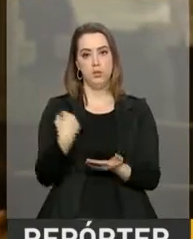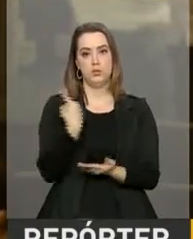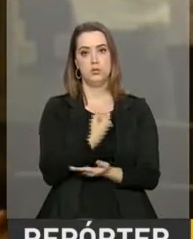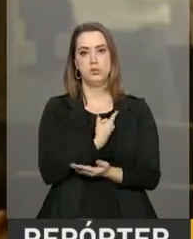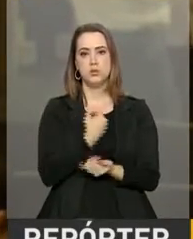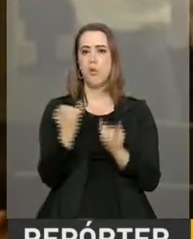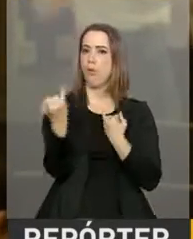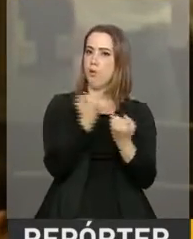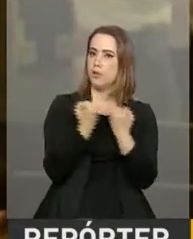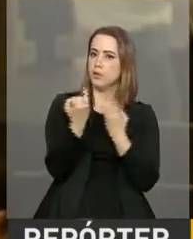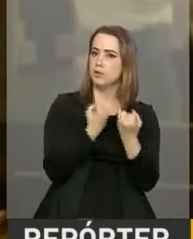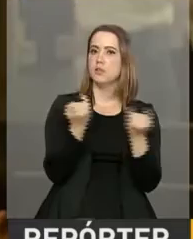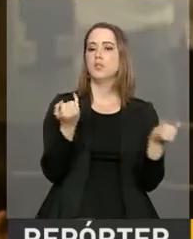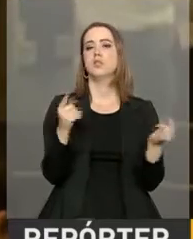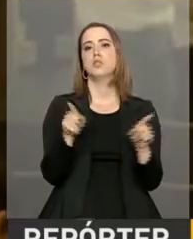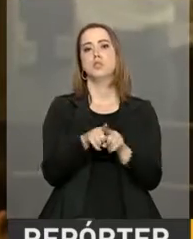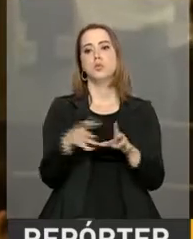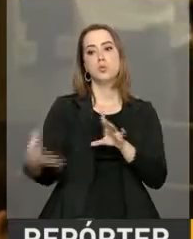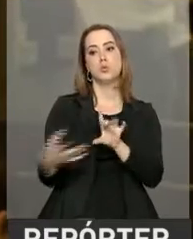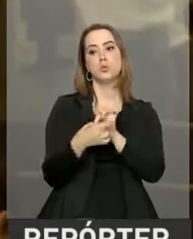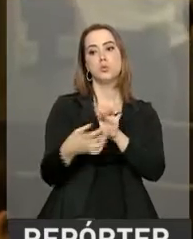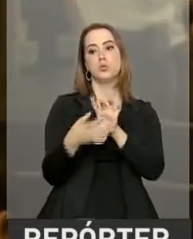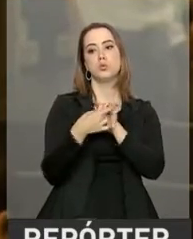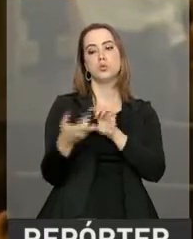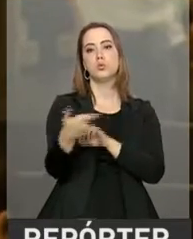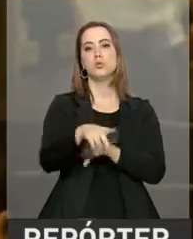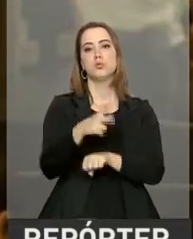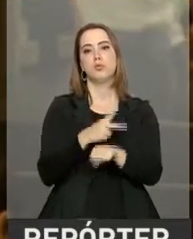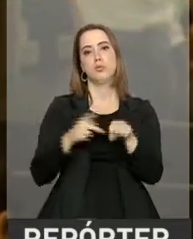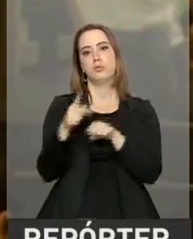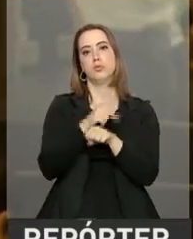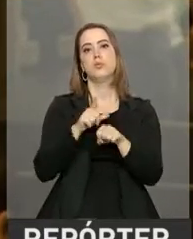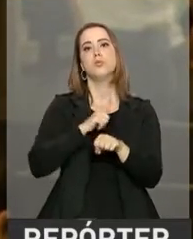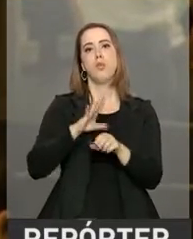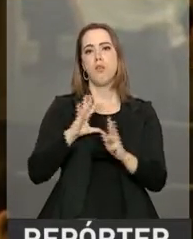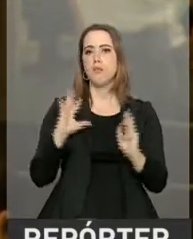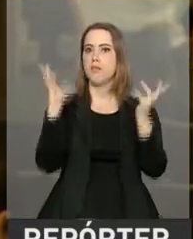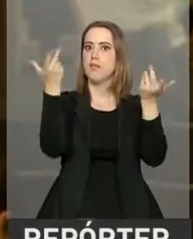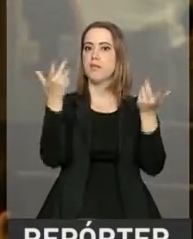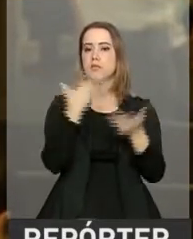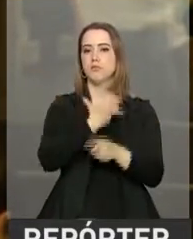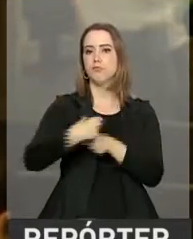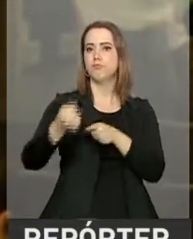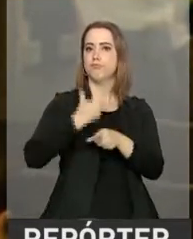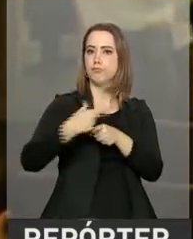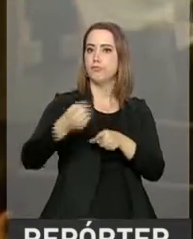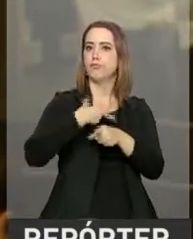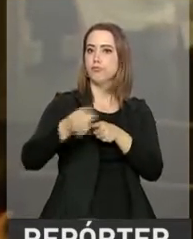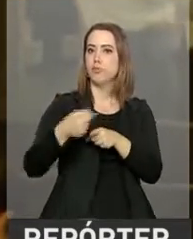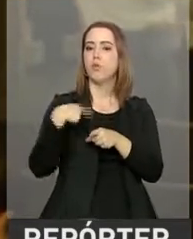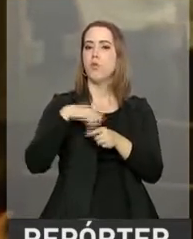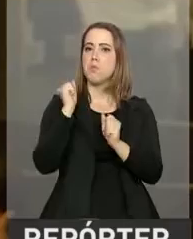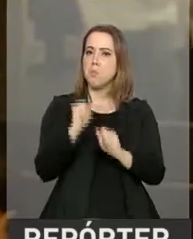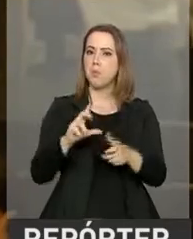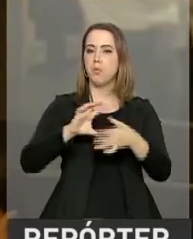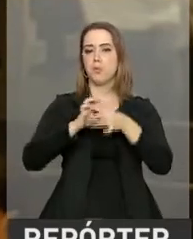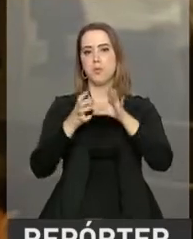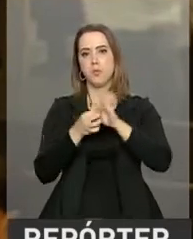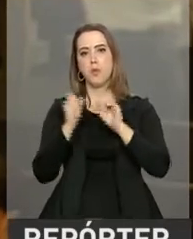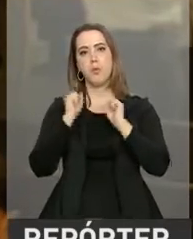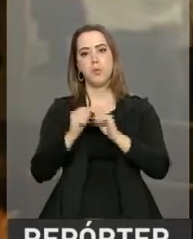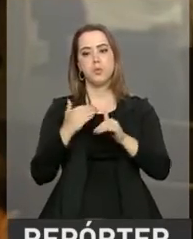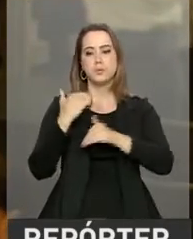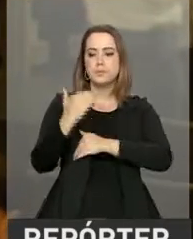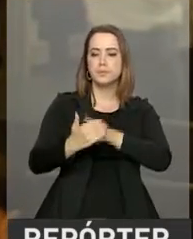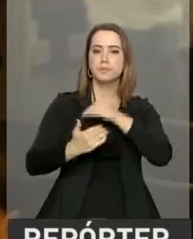planejar para frente e o Brasil então poder se juntar a esses outros países que têm sucesso, né? São as potências olímpicas e o Brasil também possa a partir